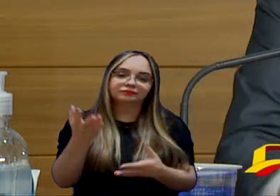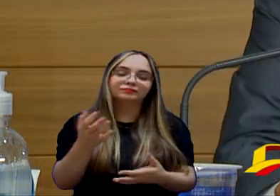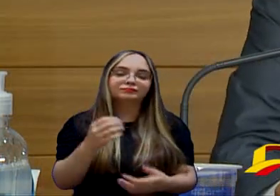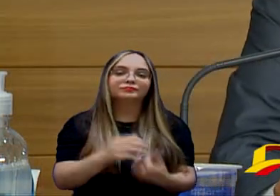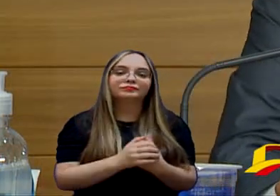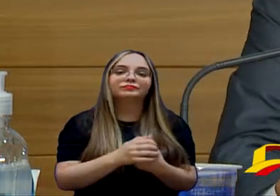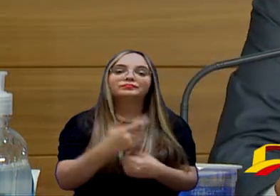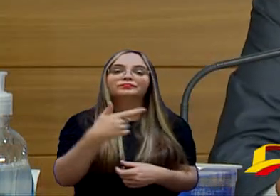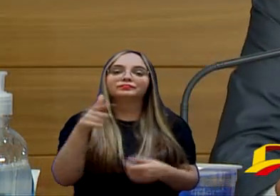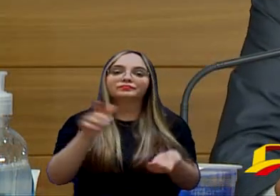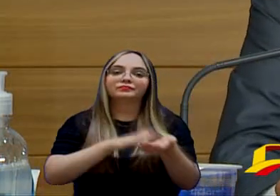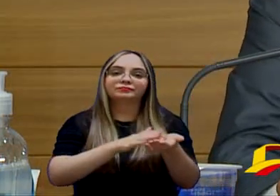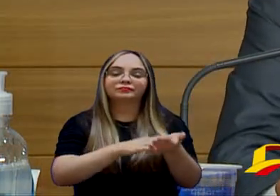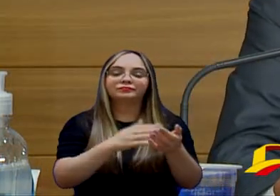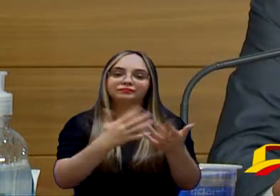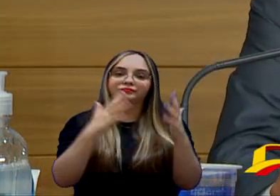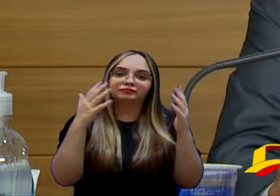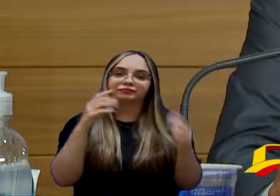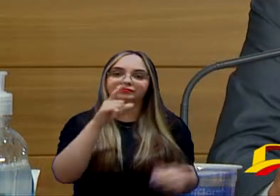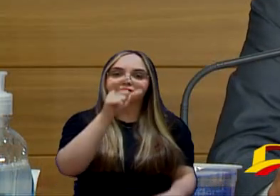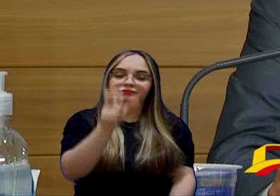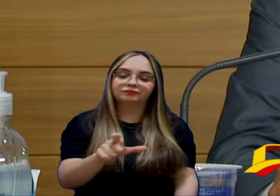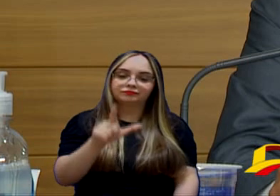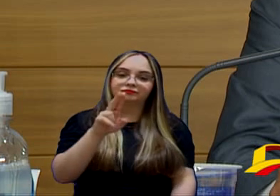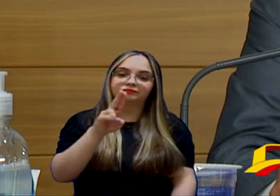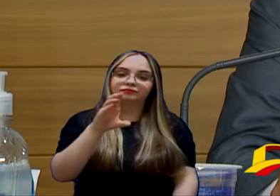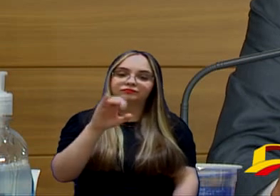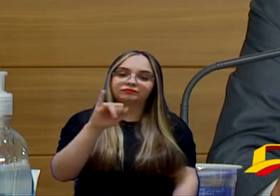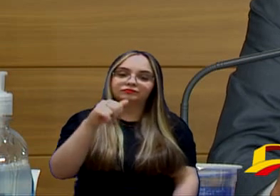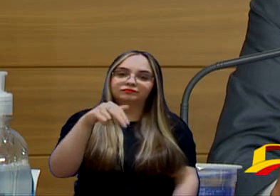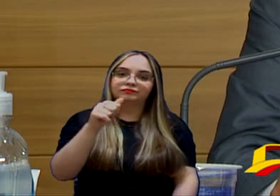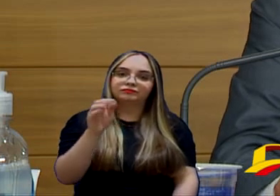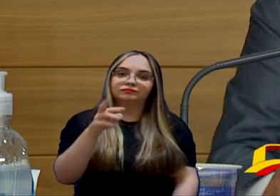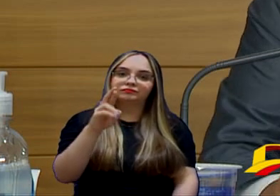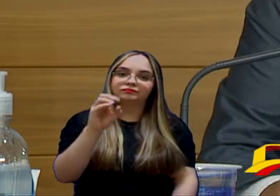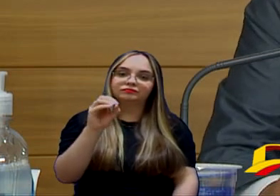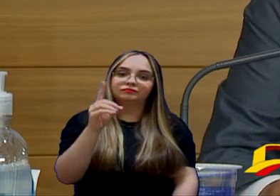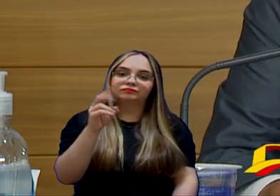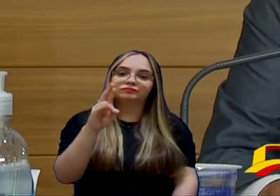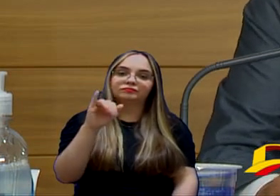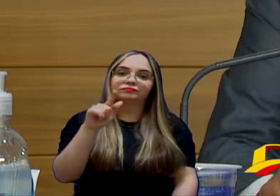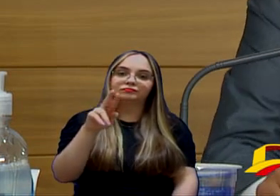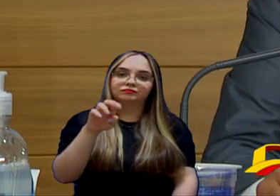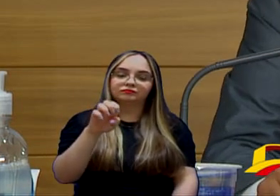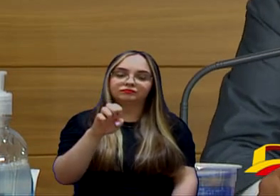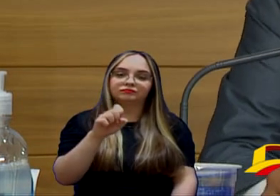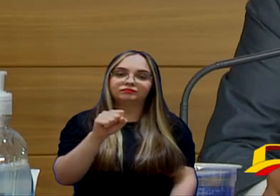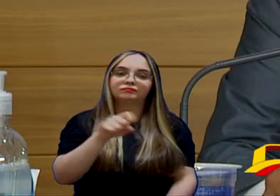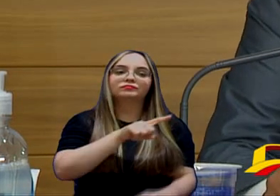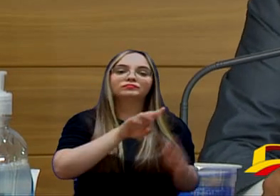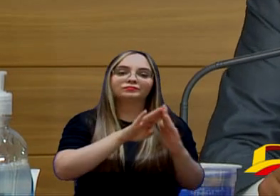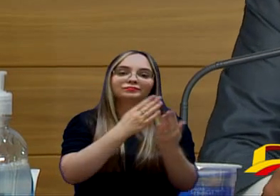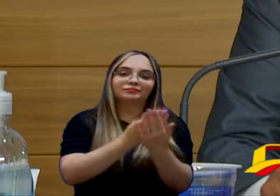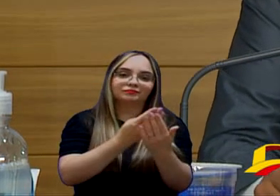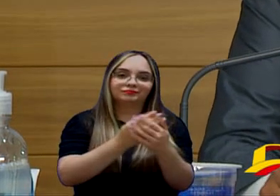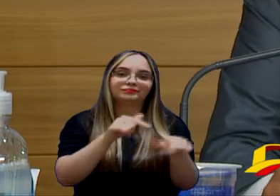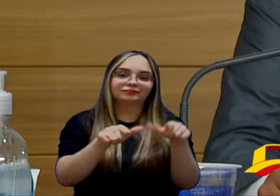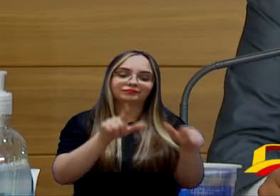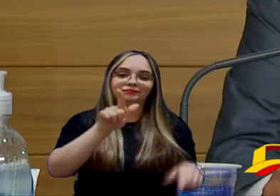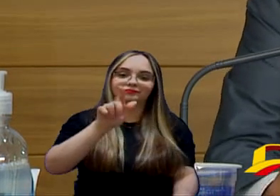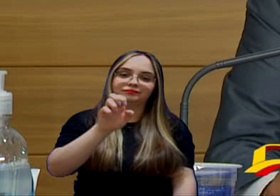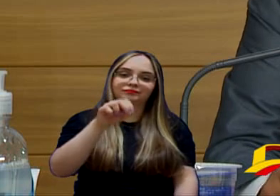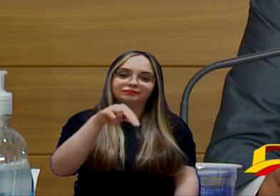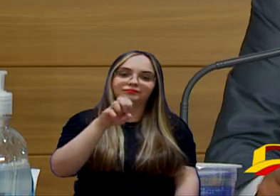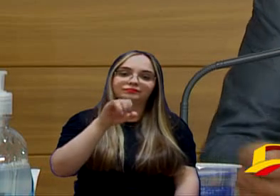voto de congratulações e empresária Luciana Cristina Rodrigues do colégio Gênesis Sorocaba pela realização da campanha do primeiro